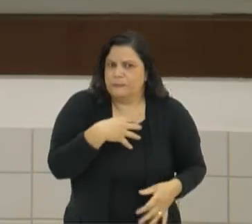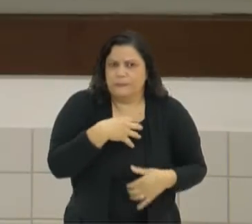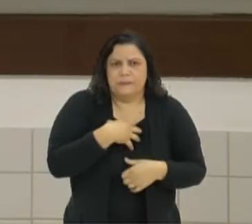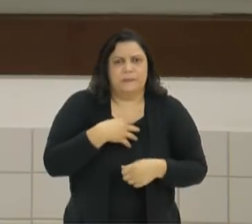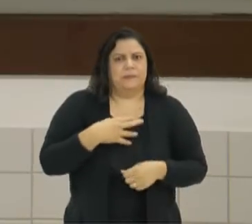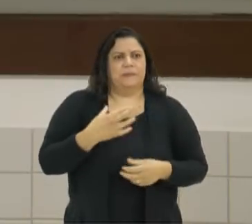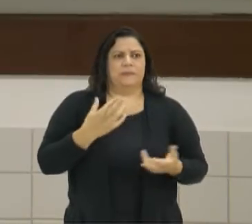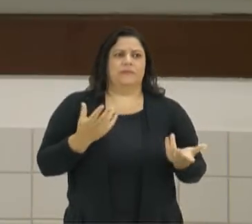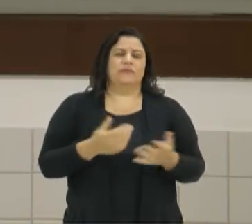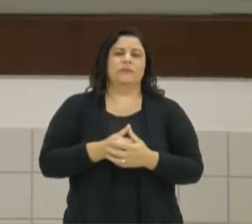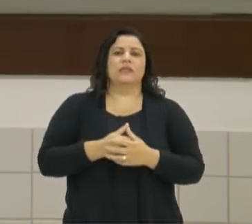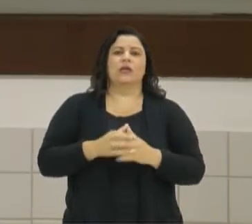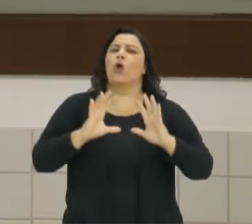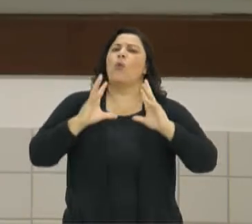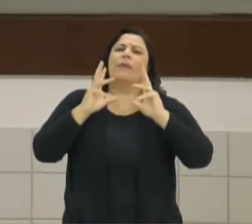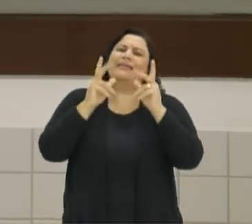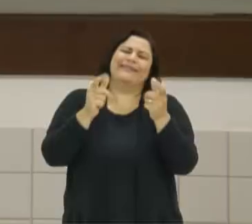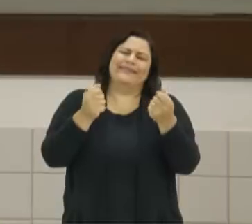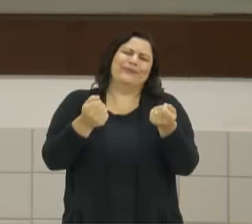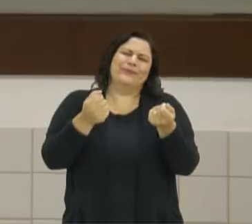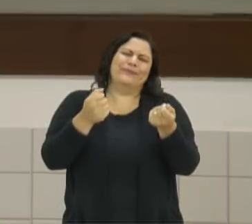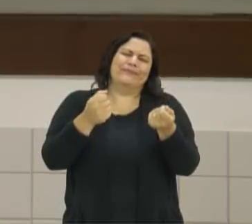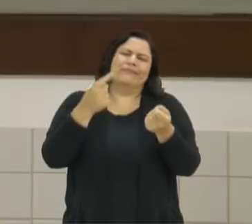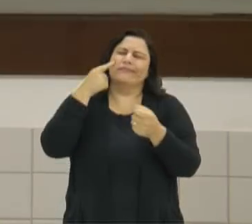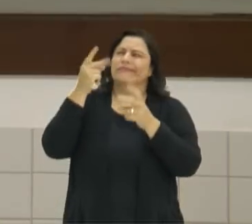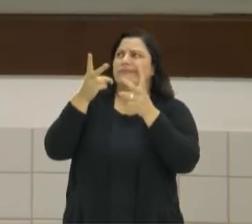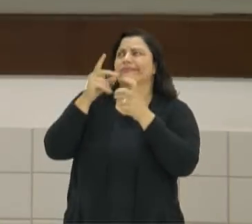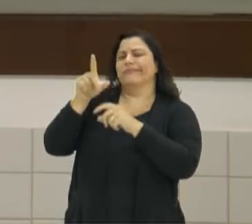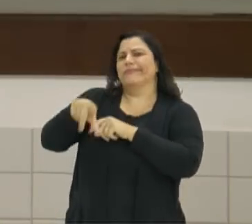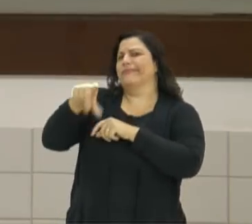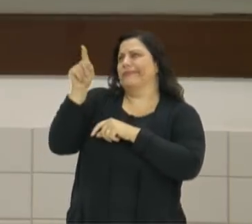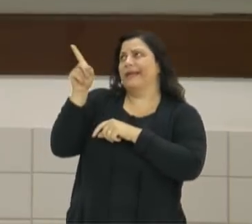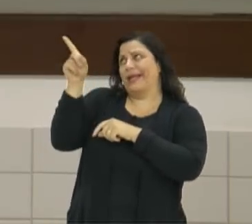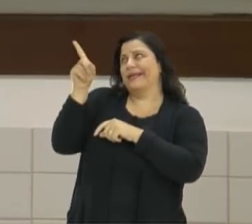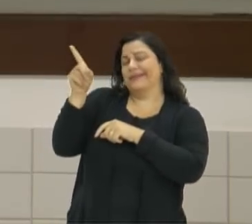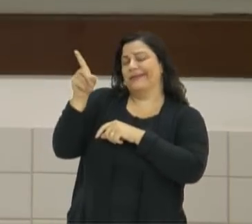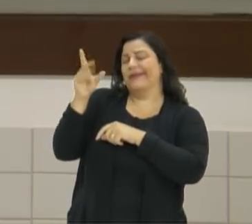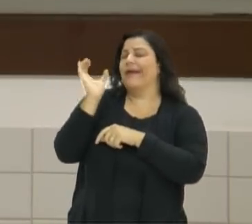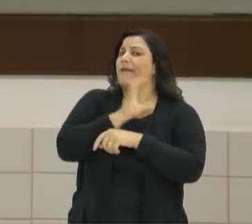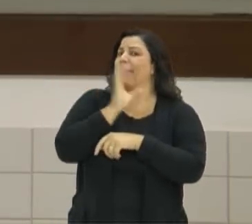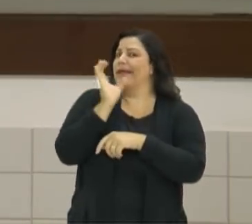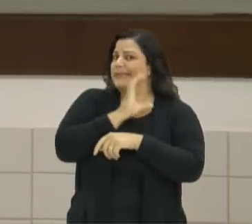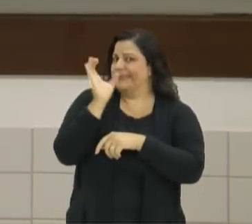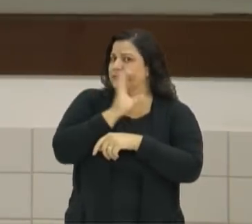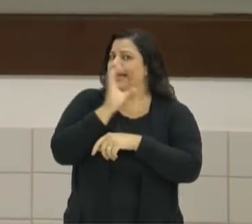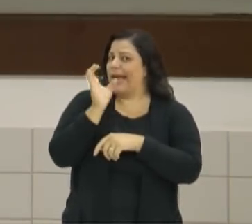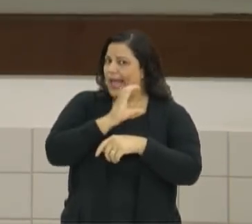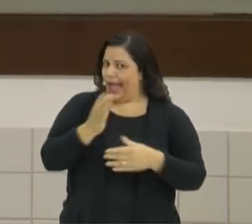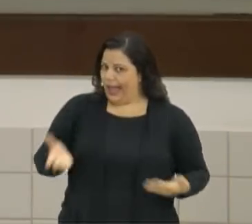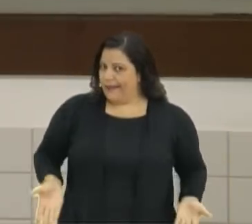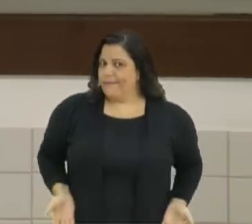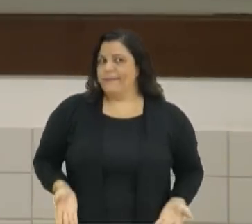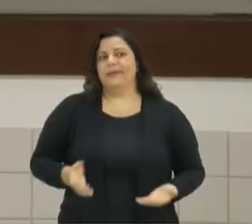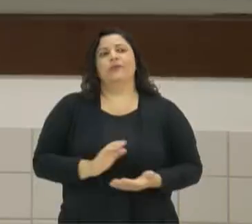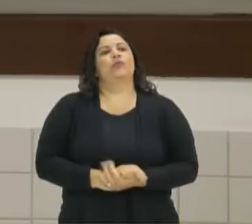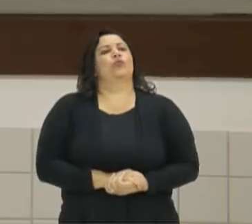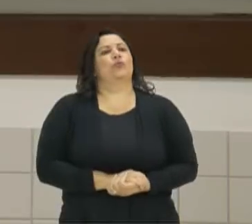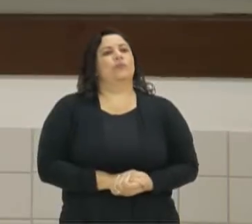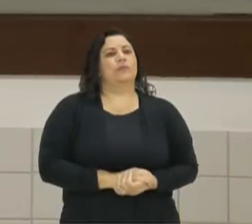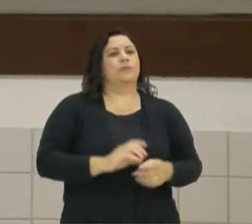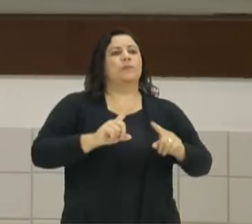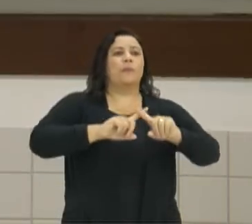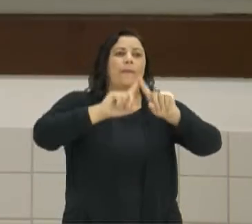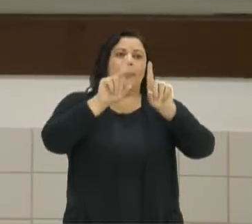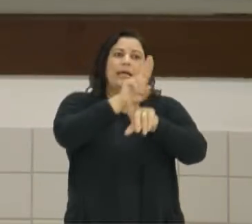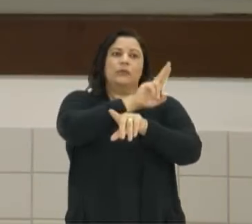a opção pelo crawl porque é o mais rápido, tá? Então, por isso que tem um pouquinho dessa confusão. O nome do estilo é crawl.